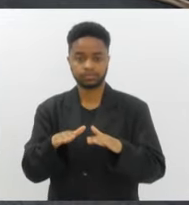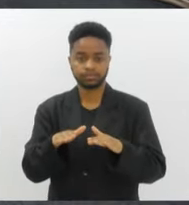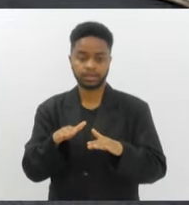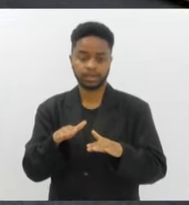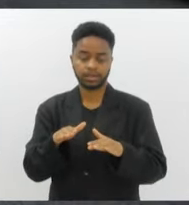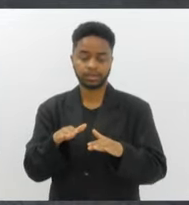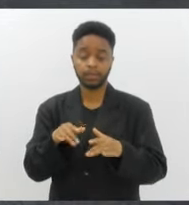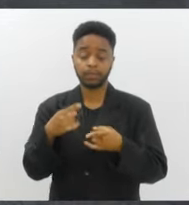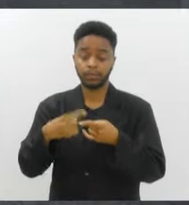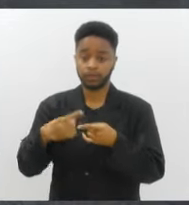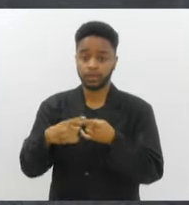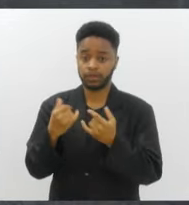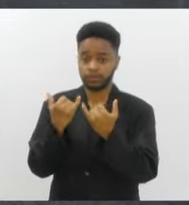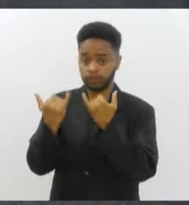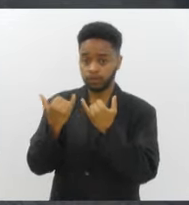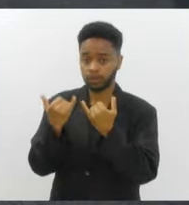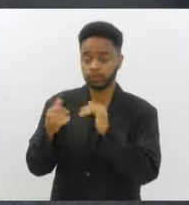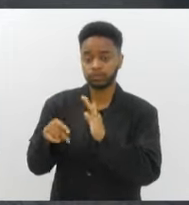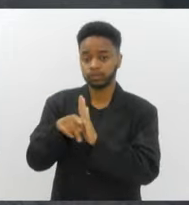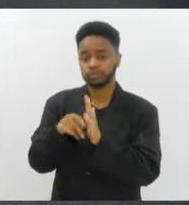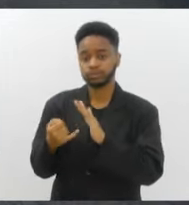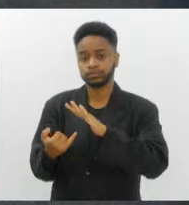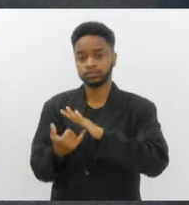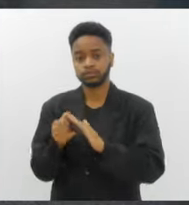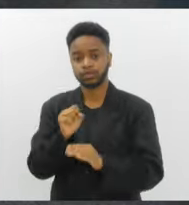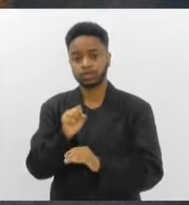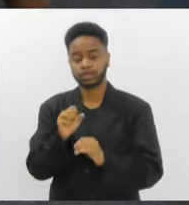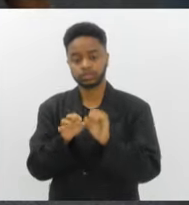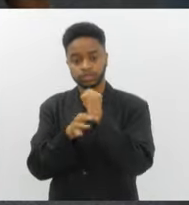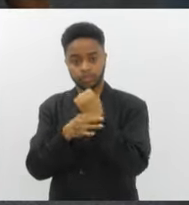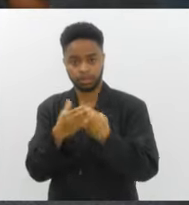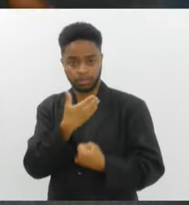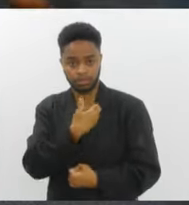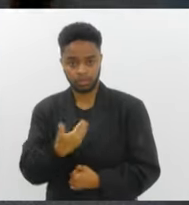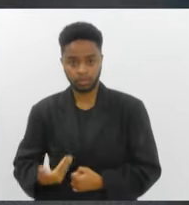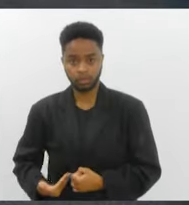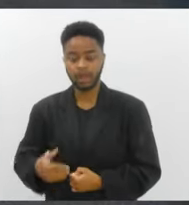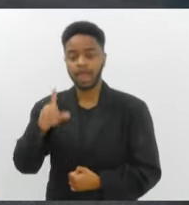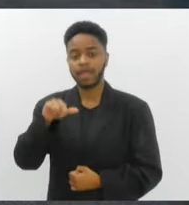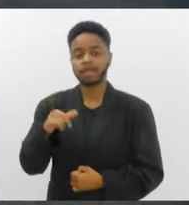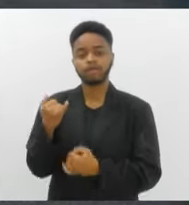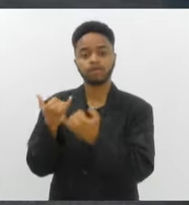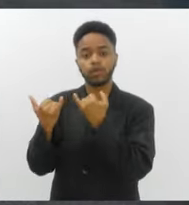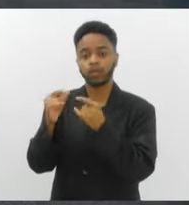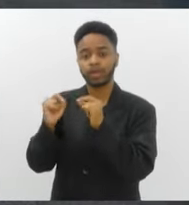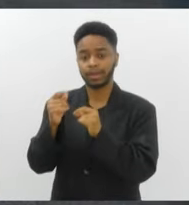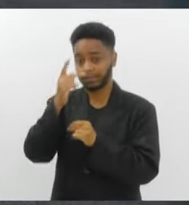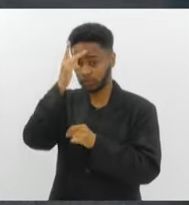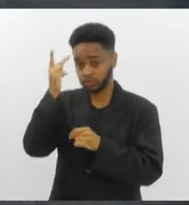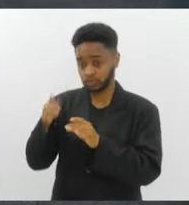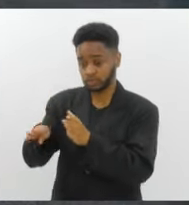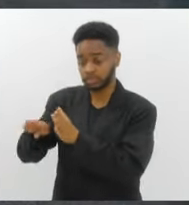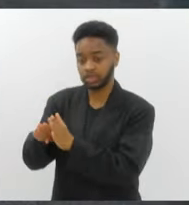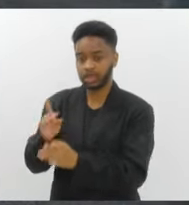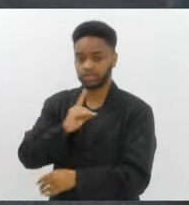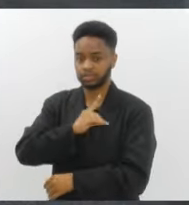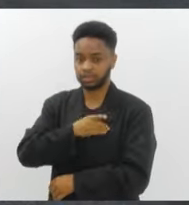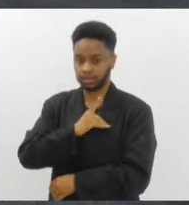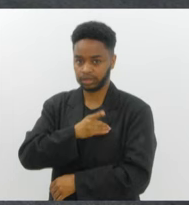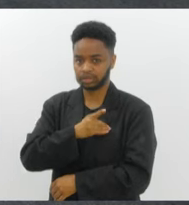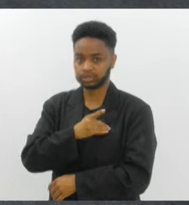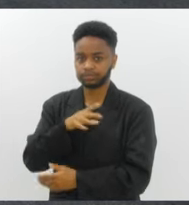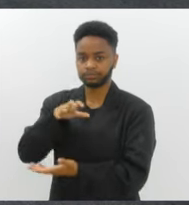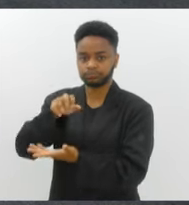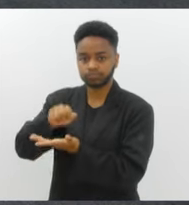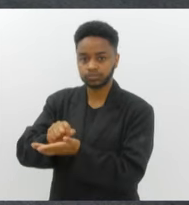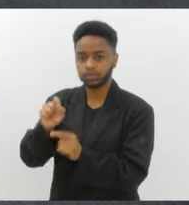os dados utilizados pelo Instituto de Segurança Pública são dados onde essas pessoas chegam até uma delegacia, fazem um